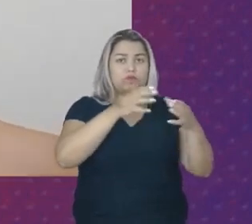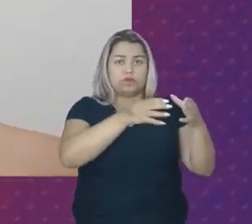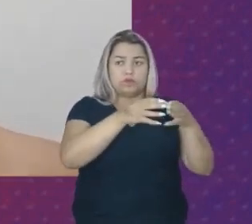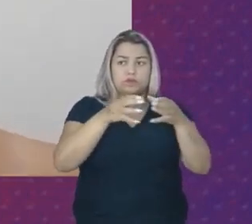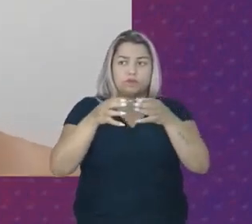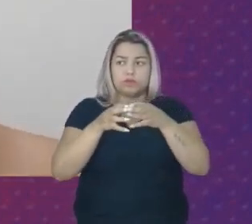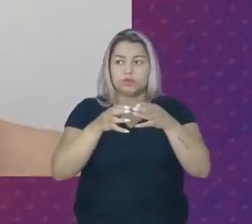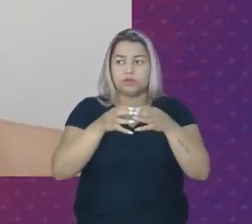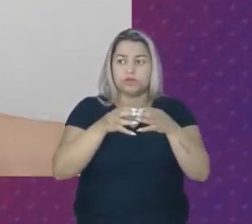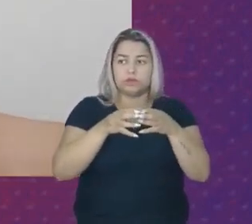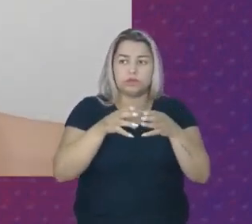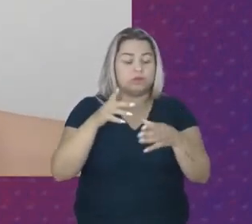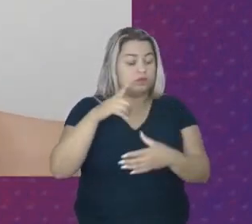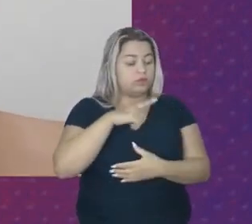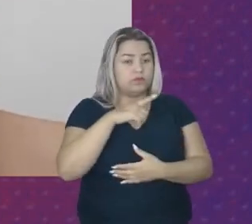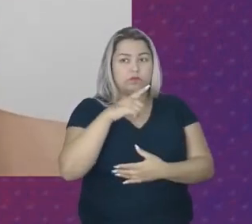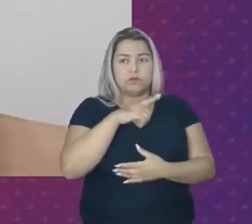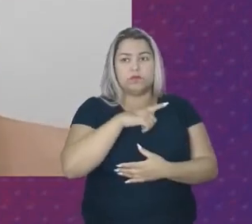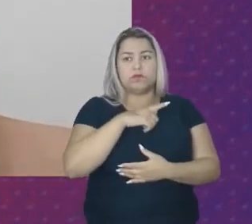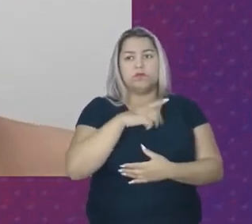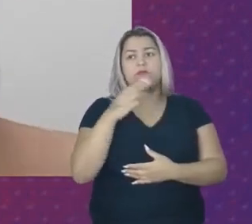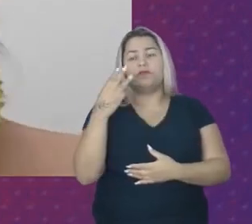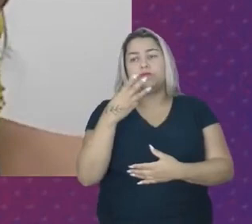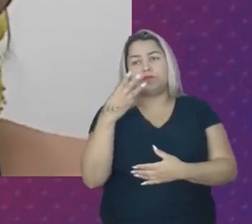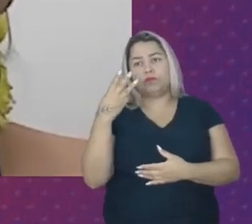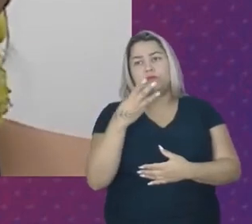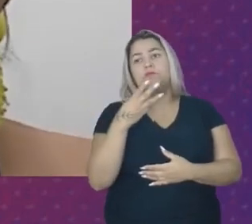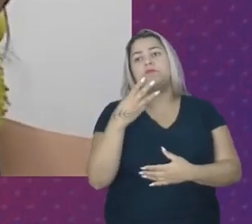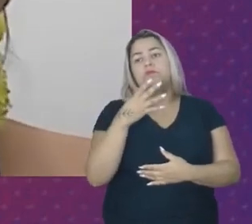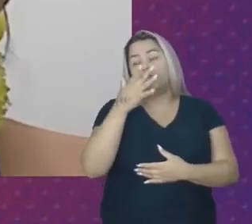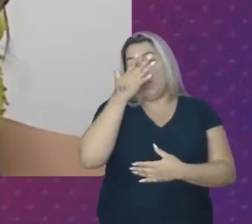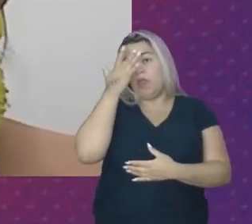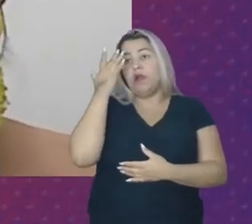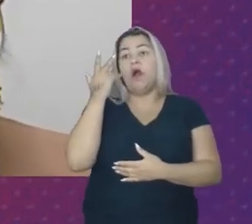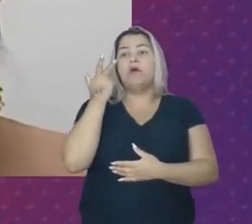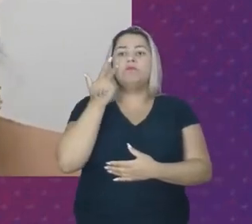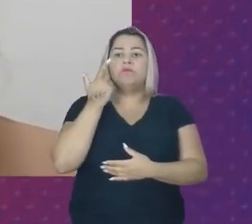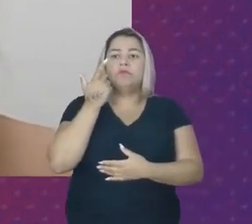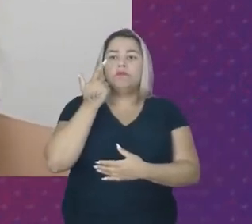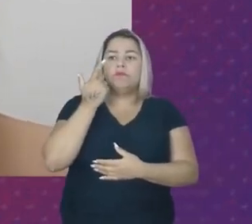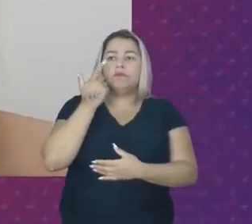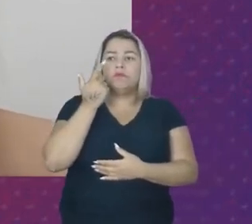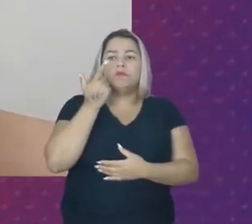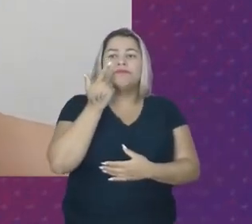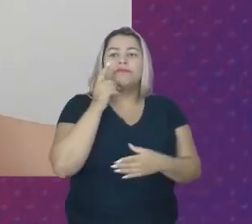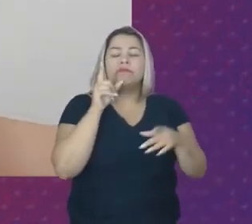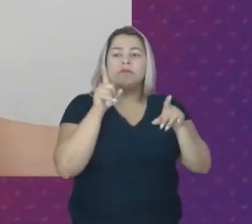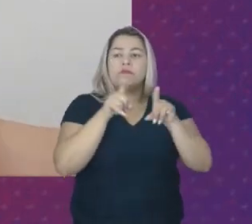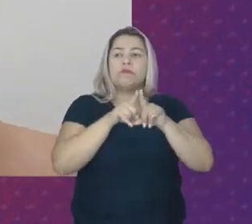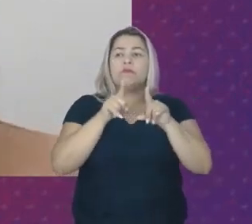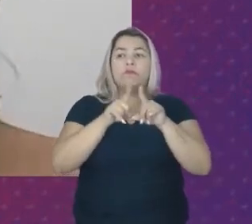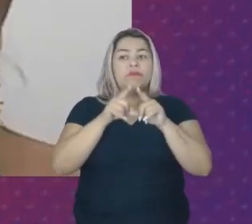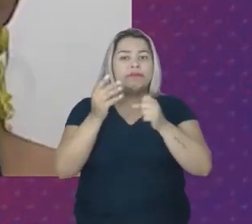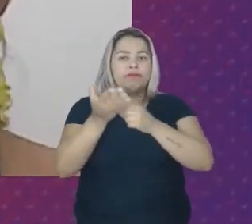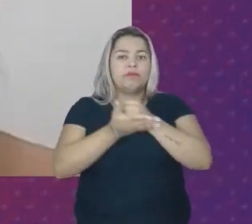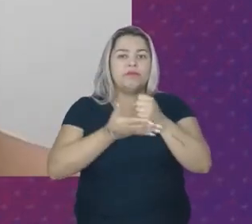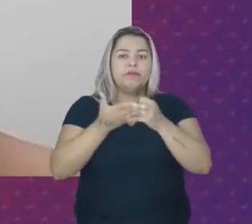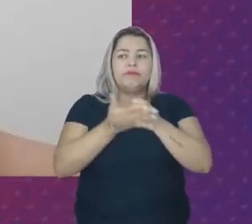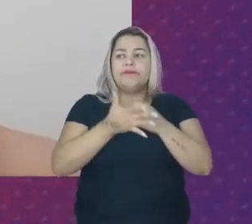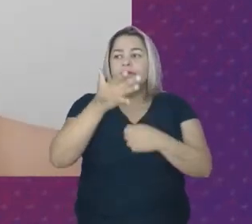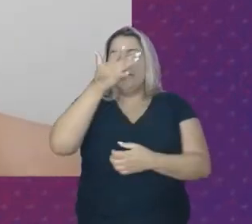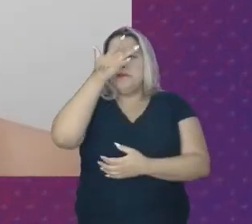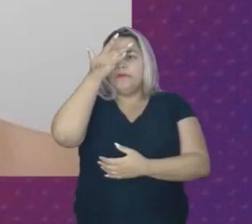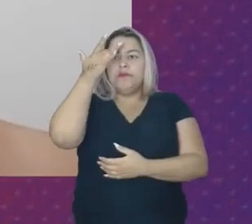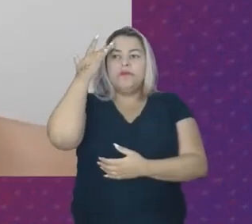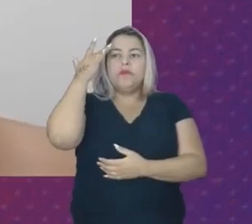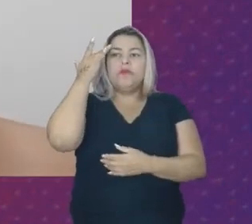arquétipos. A gente tem a pessoa comum como sétimo arquétipo aqui para a gente tratar, que basicamente é aquela